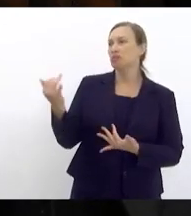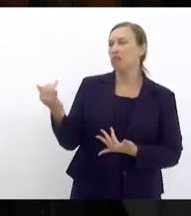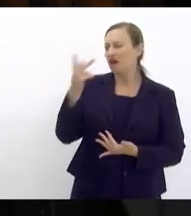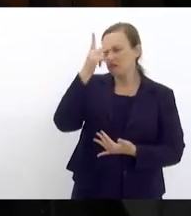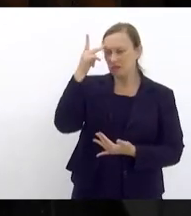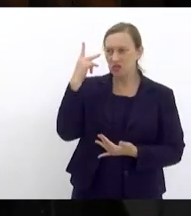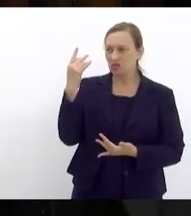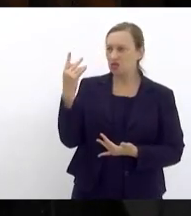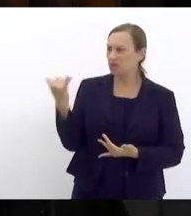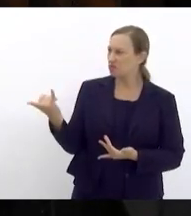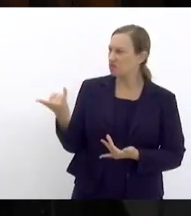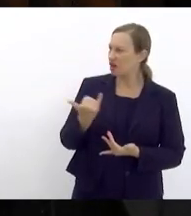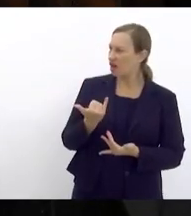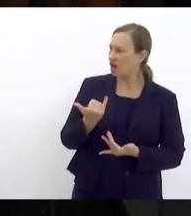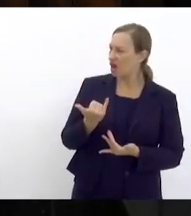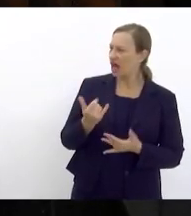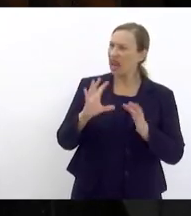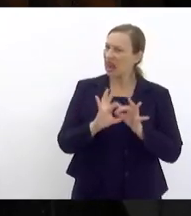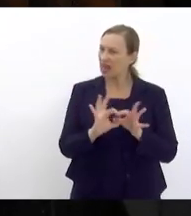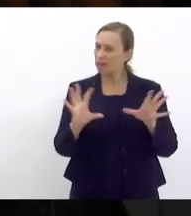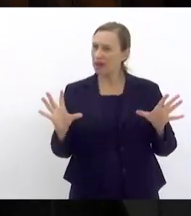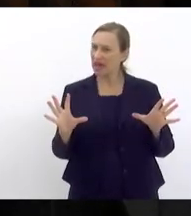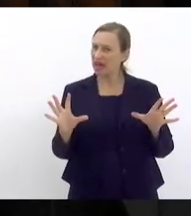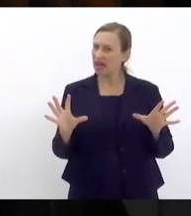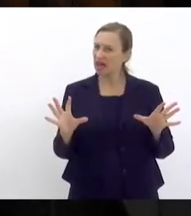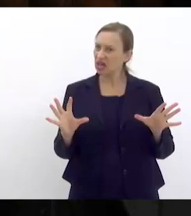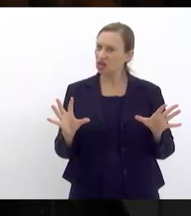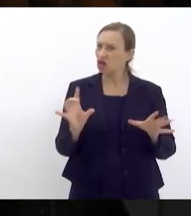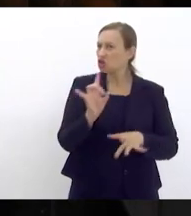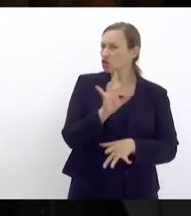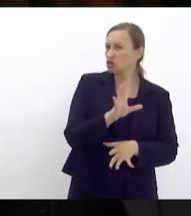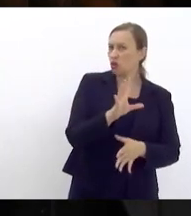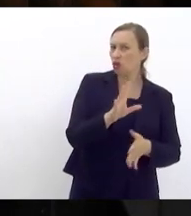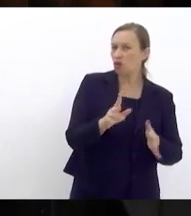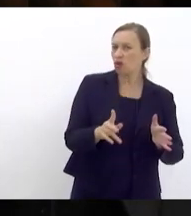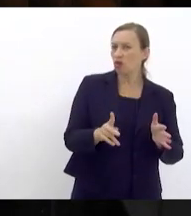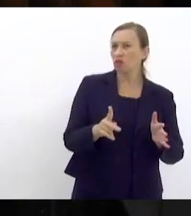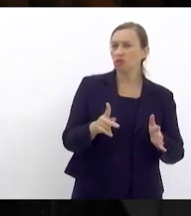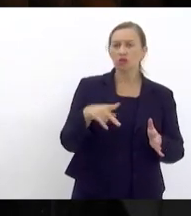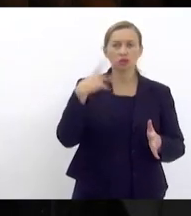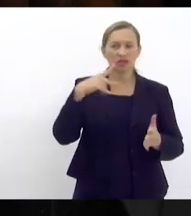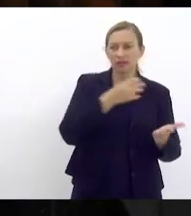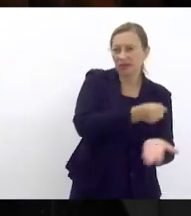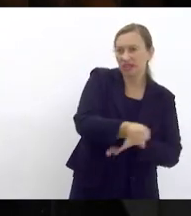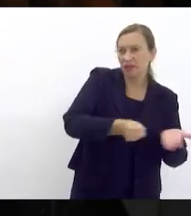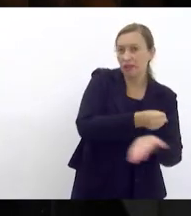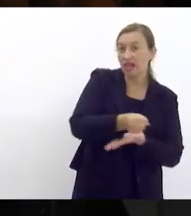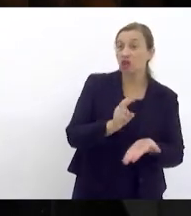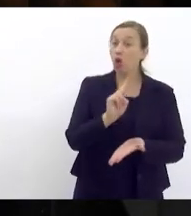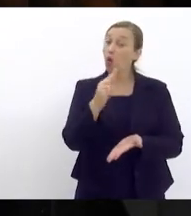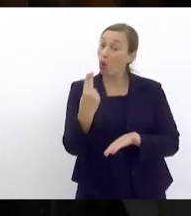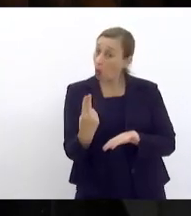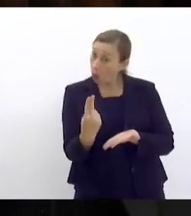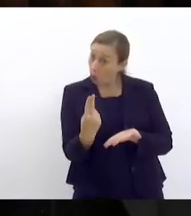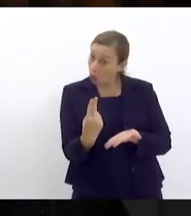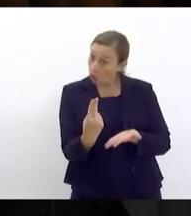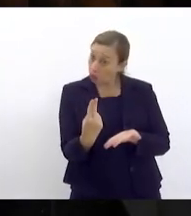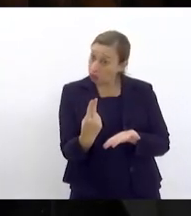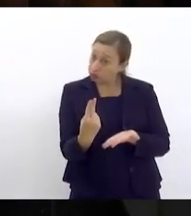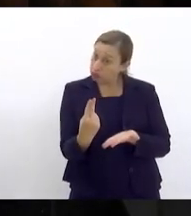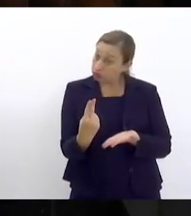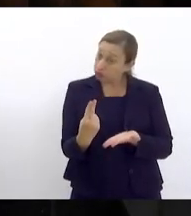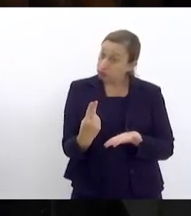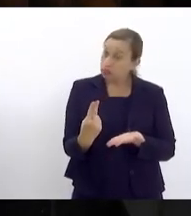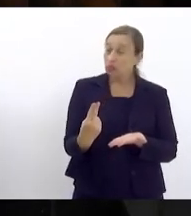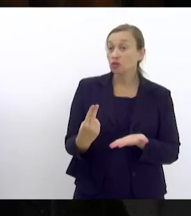mas libera daqueles que são da base ou daqueles que de alguma forma